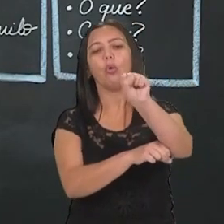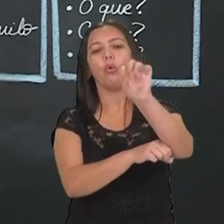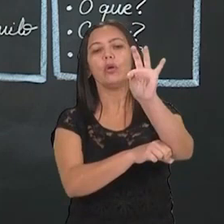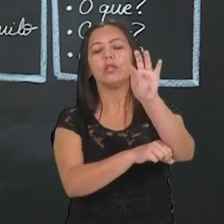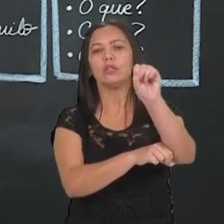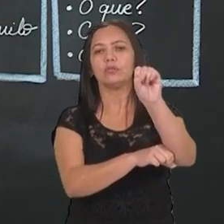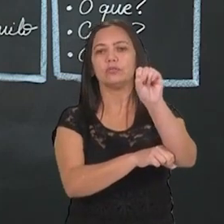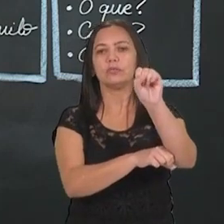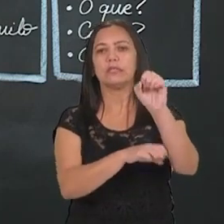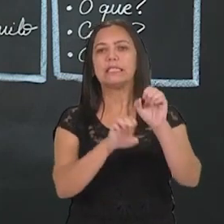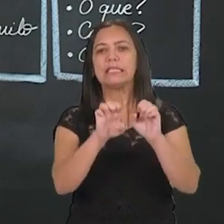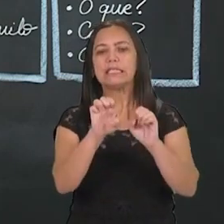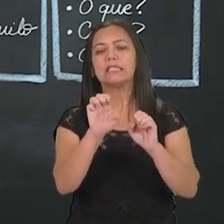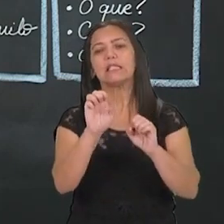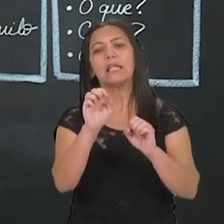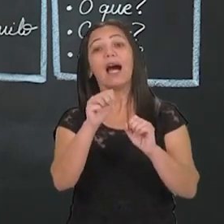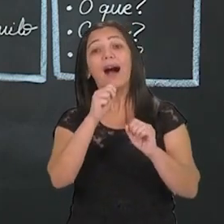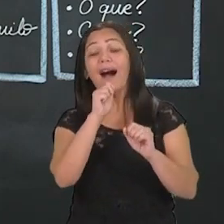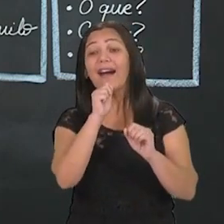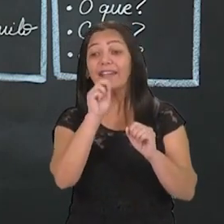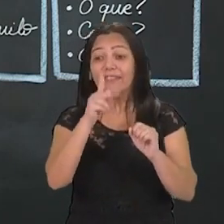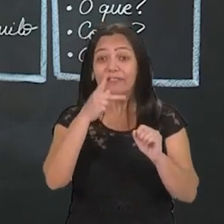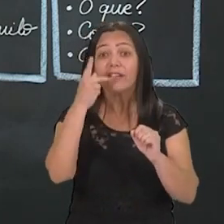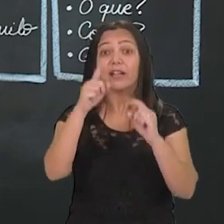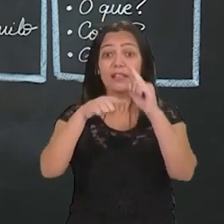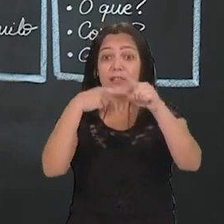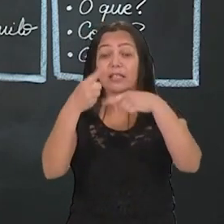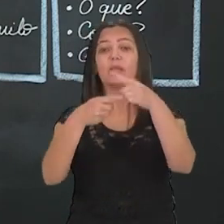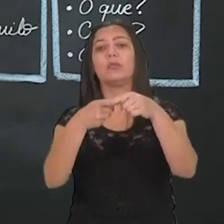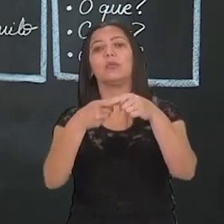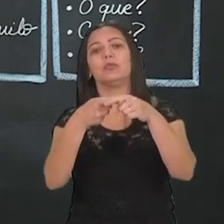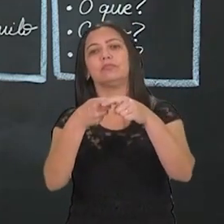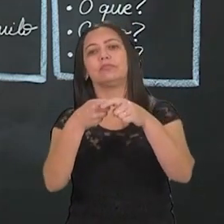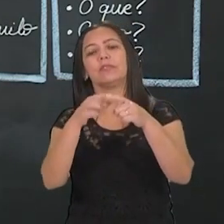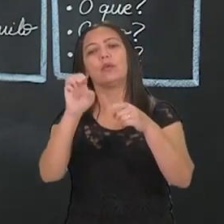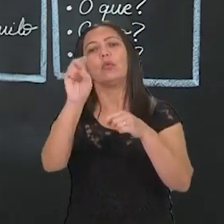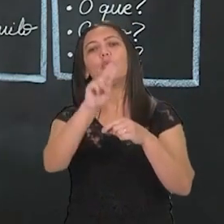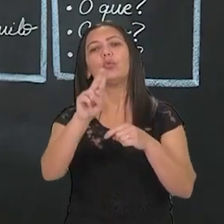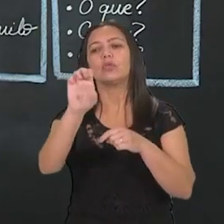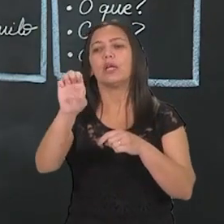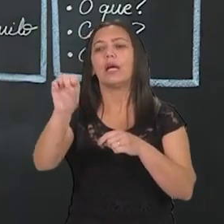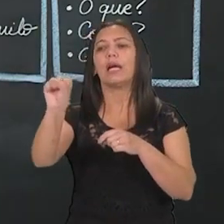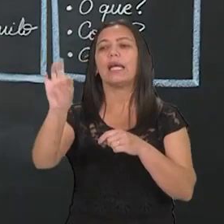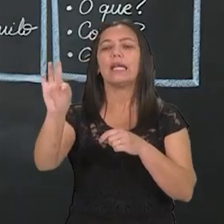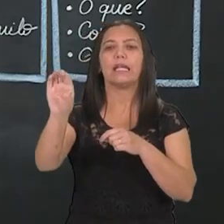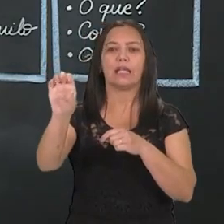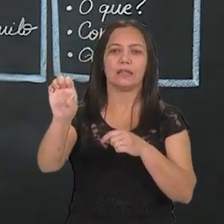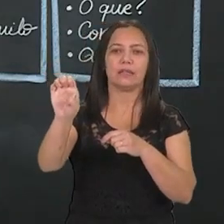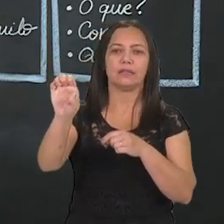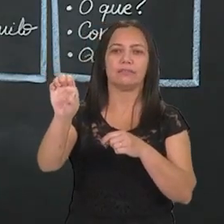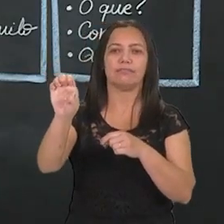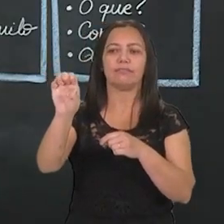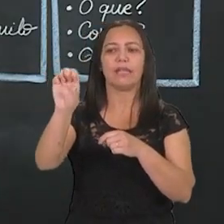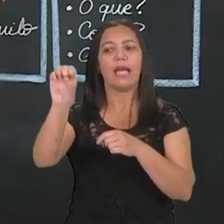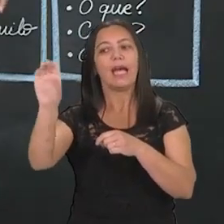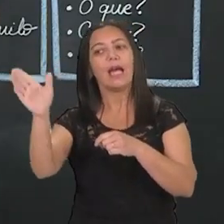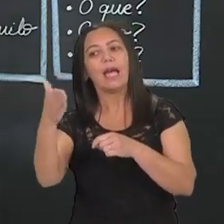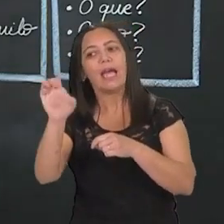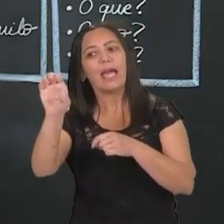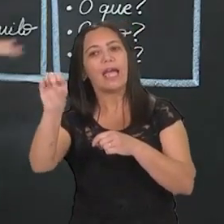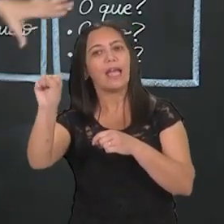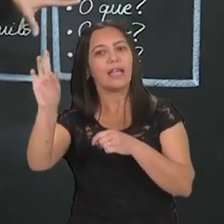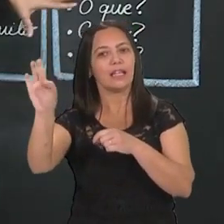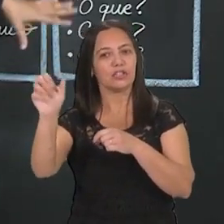falar algo, este, esta, isto. Eu já falei, esse, essa, isso. Facilita muito na hora da escrita. Lembra disso.